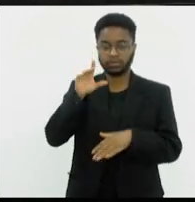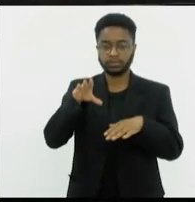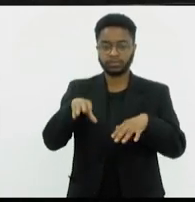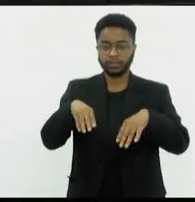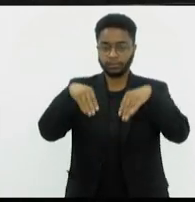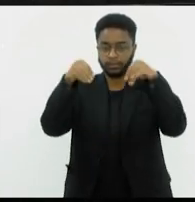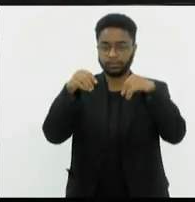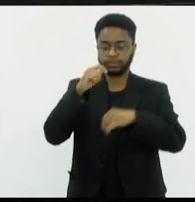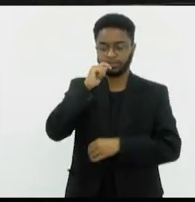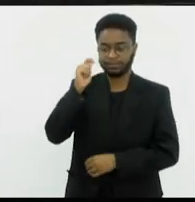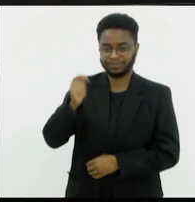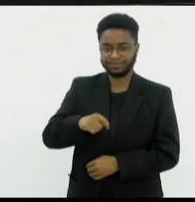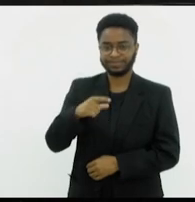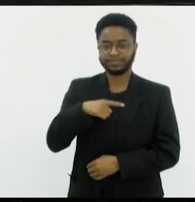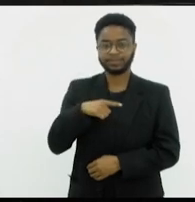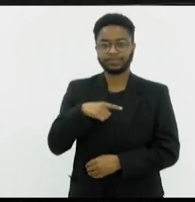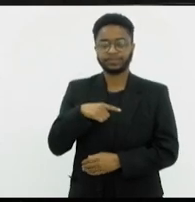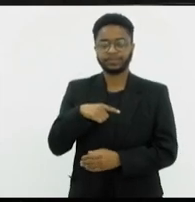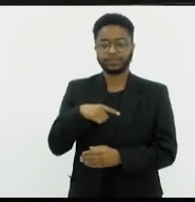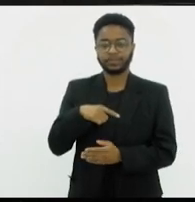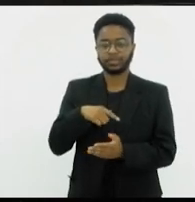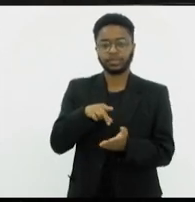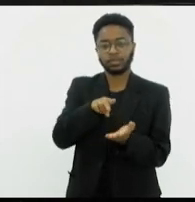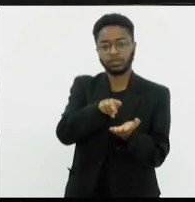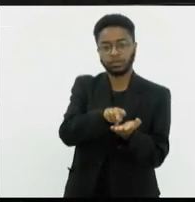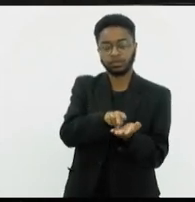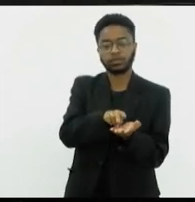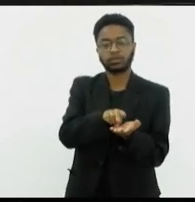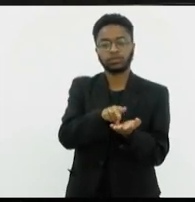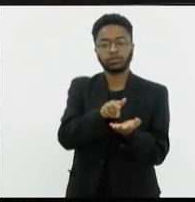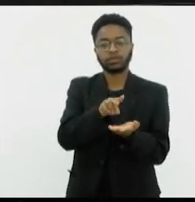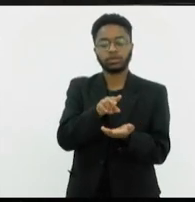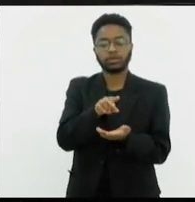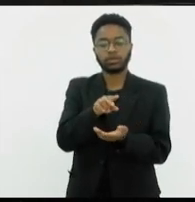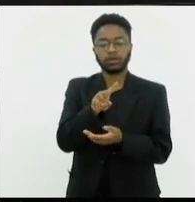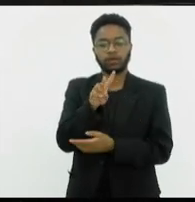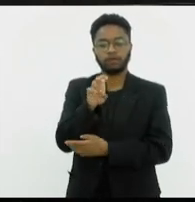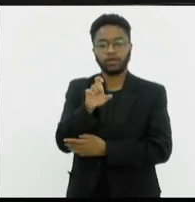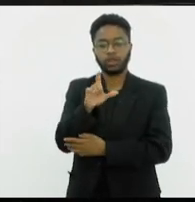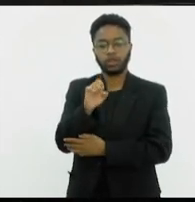tivemos o velório do deputado